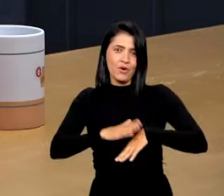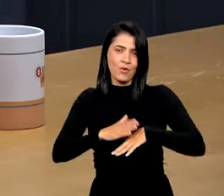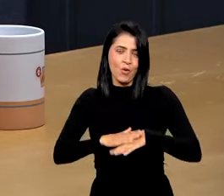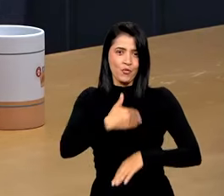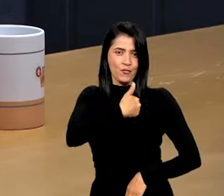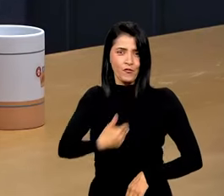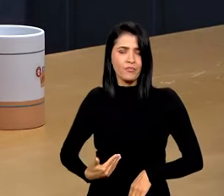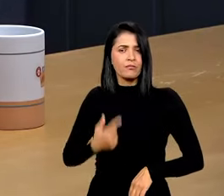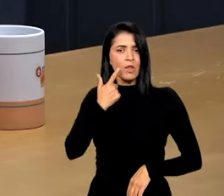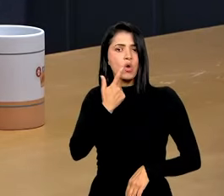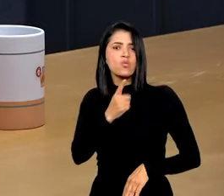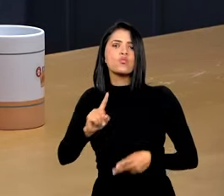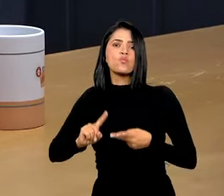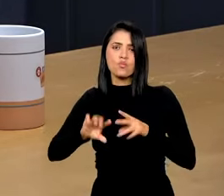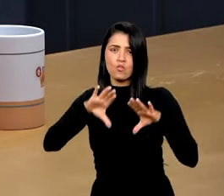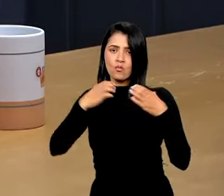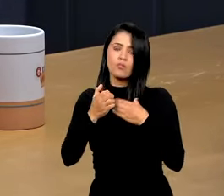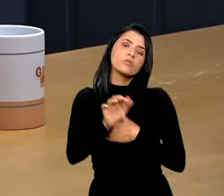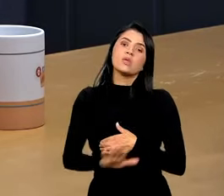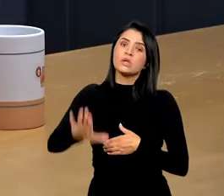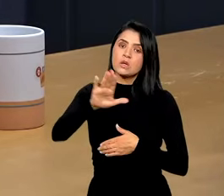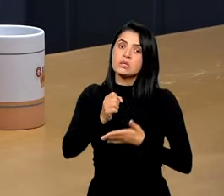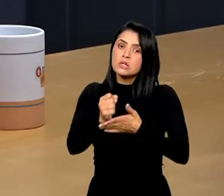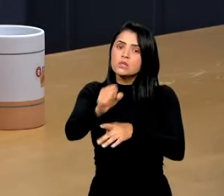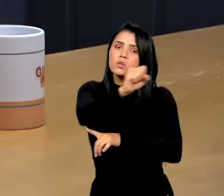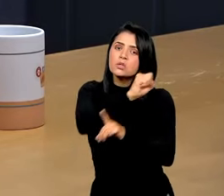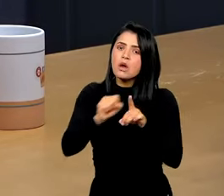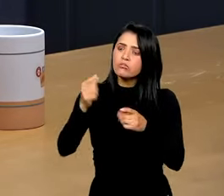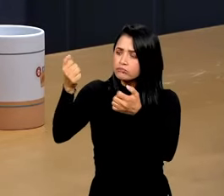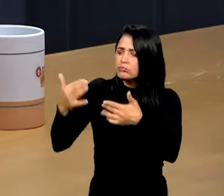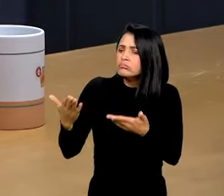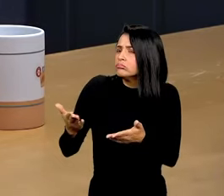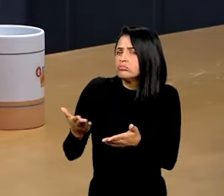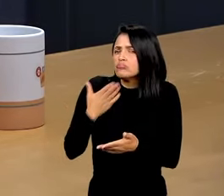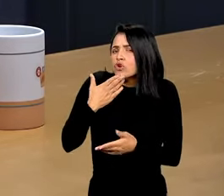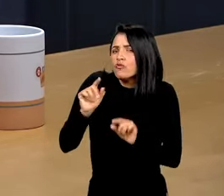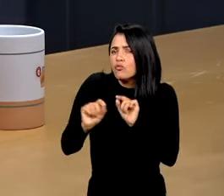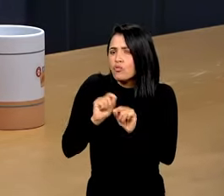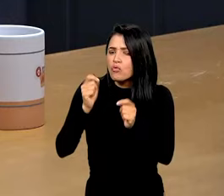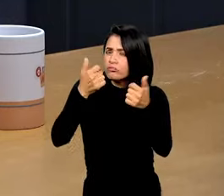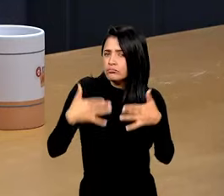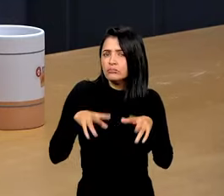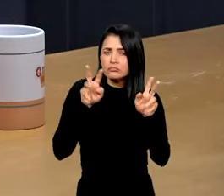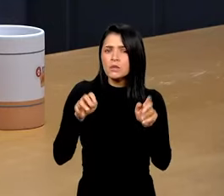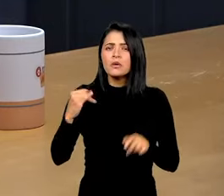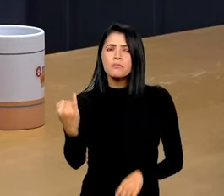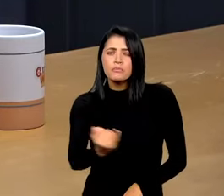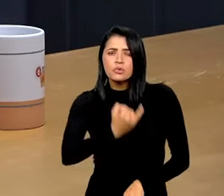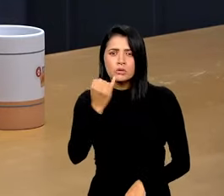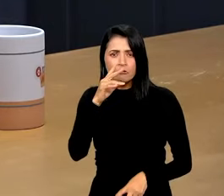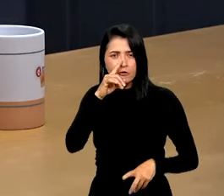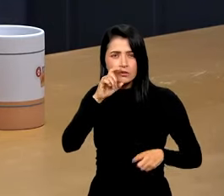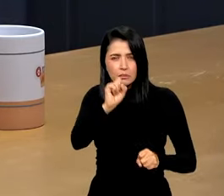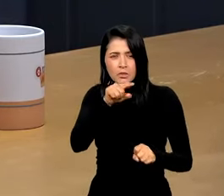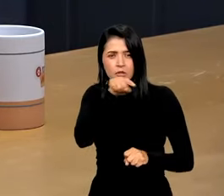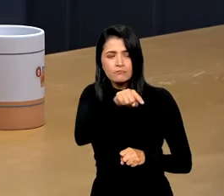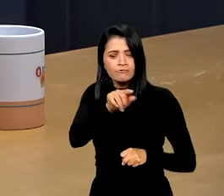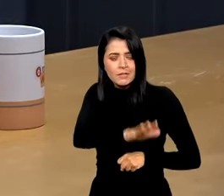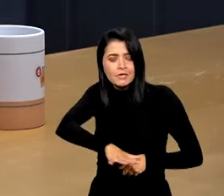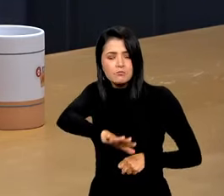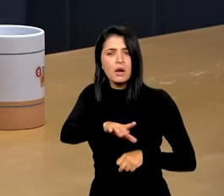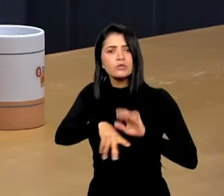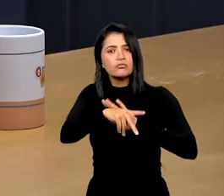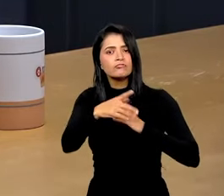gestão. Entre elas está a Conferência Nacional de Assistência Social. Eu queria que o senhor falasse sobre a importância do fortalecimento